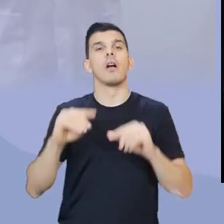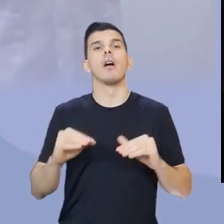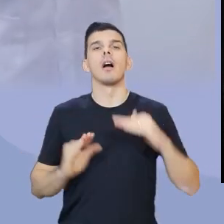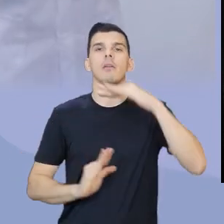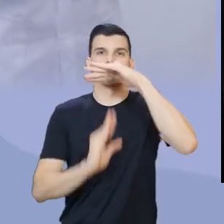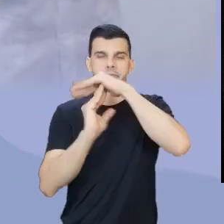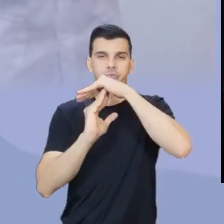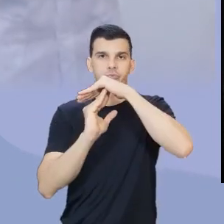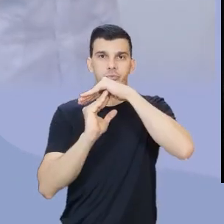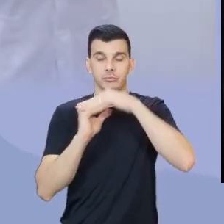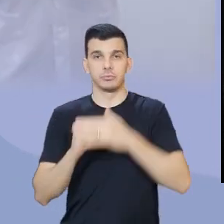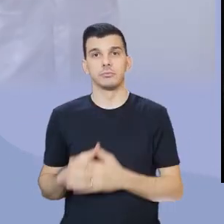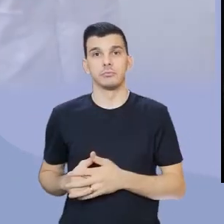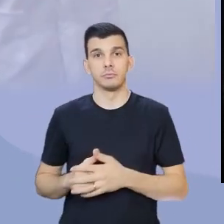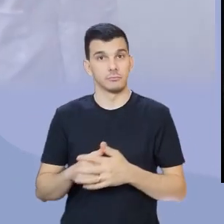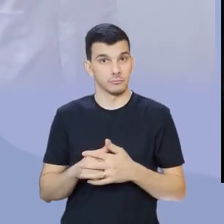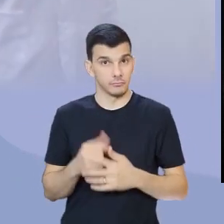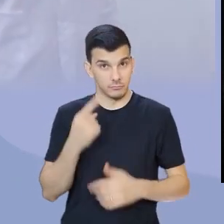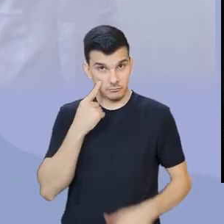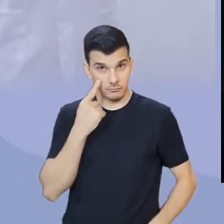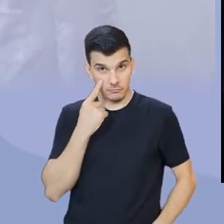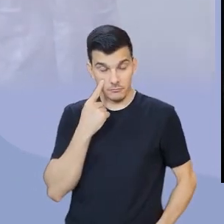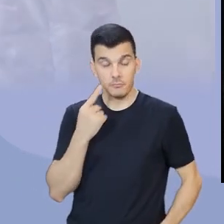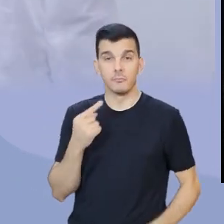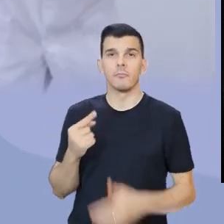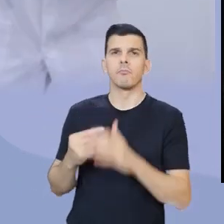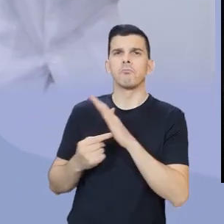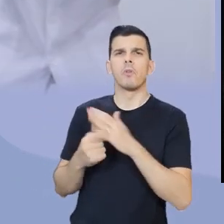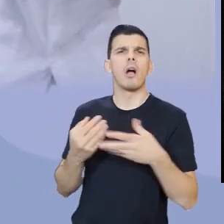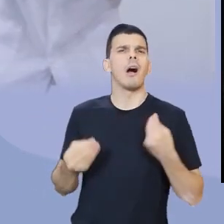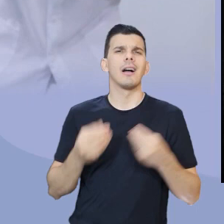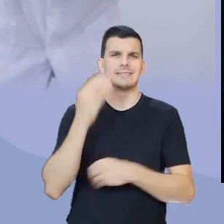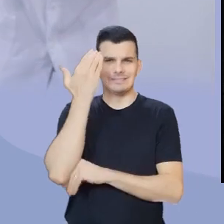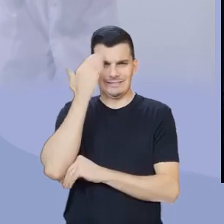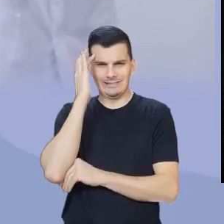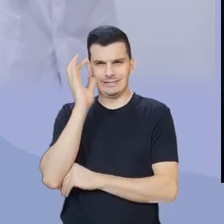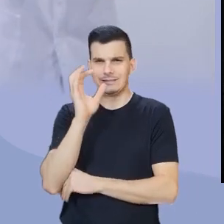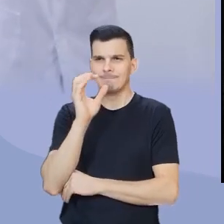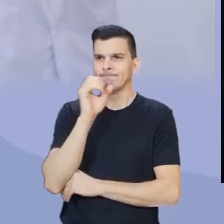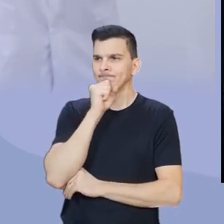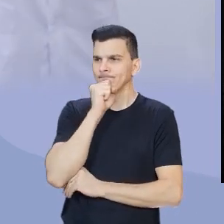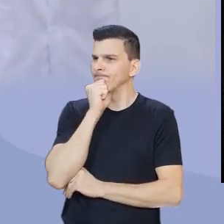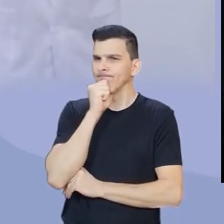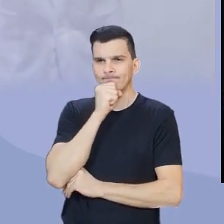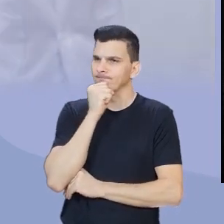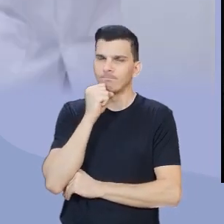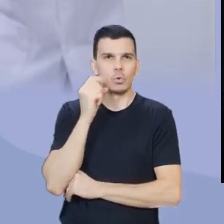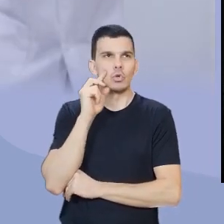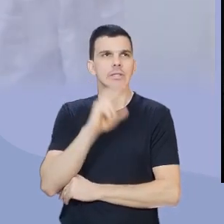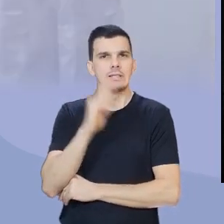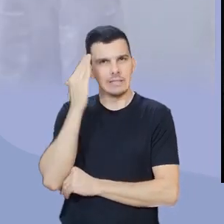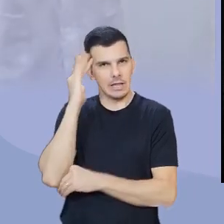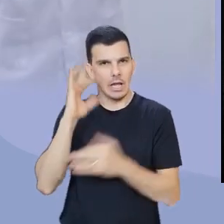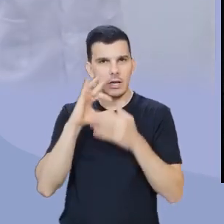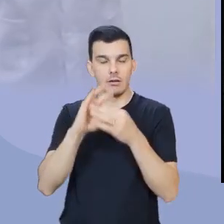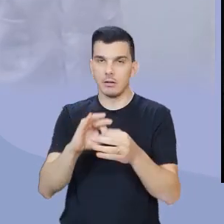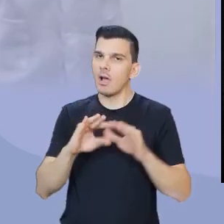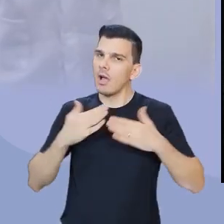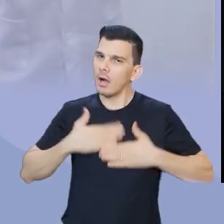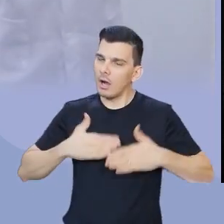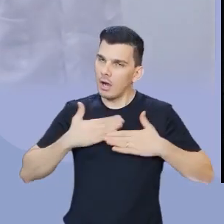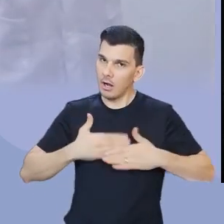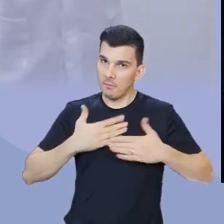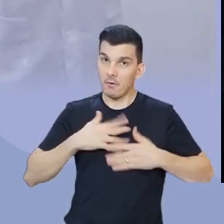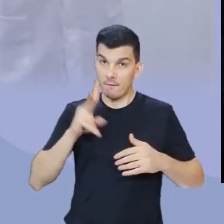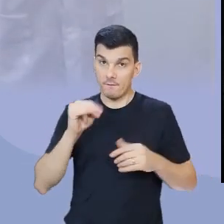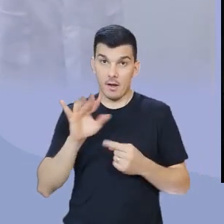altura máxima. Você está olhando aí para a questão e falando, caraca, não estou conseguindo viajar, não estou conseguindo visualizar. Daqui a